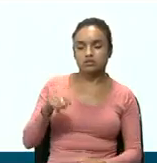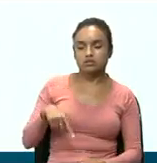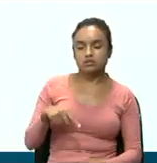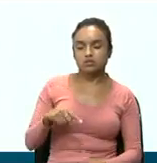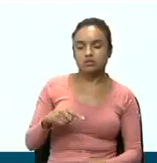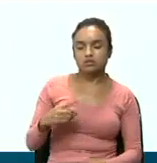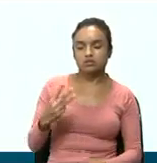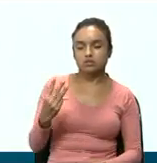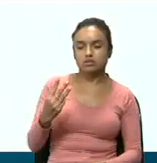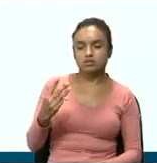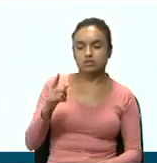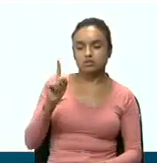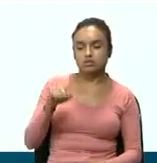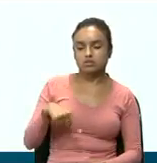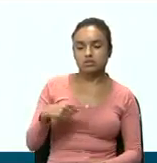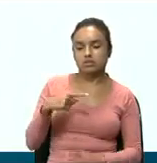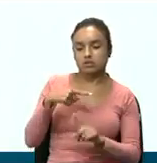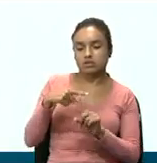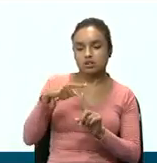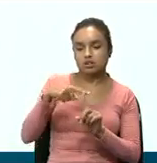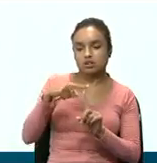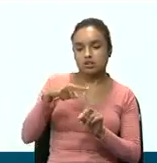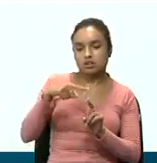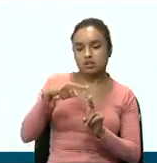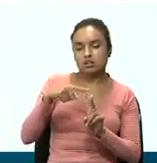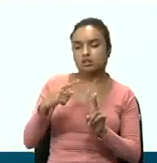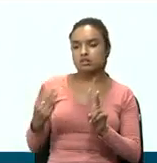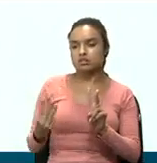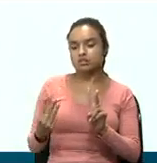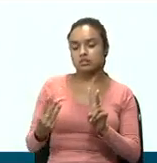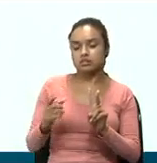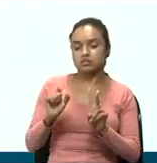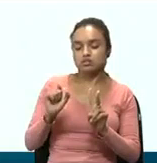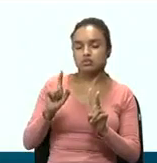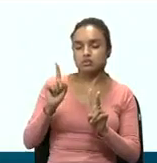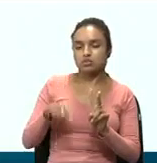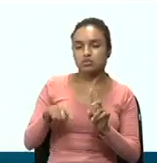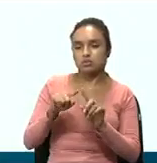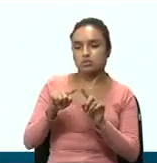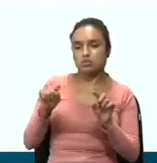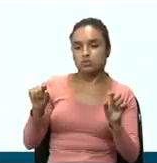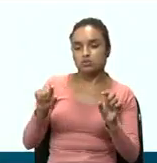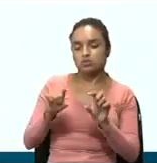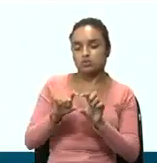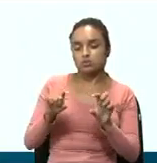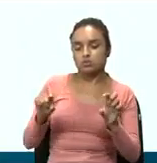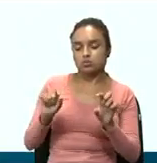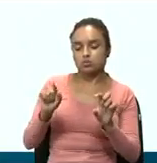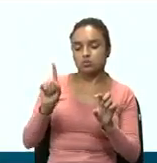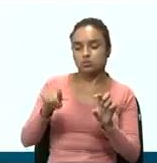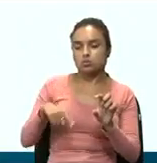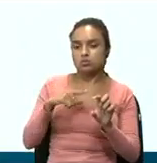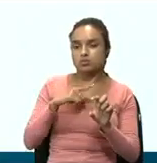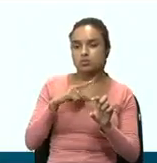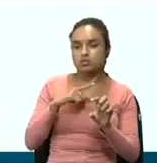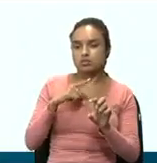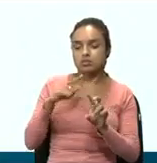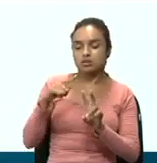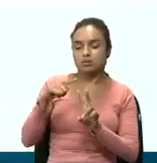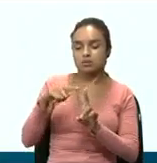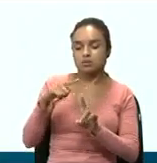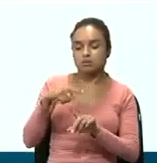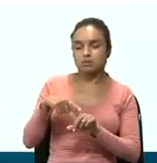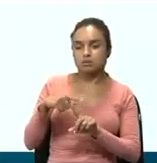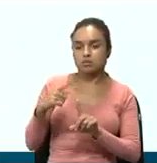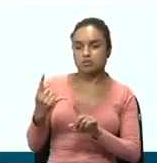3, raiz de 3. O que acontece? Eu tenho mais 1 raiz de 3.